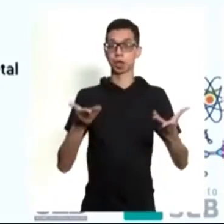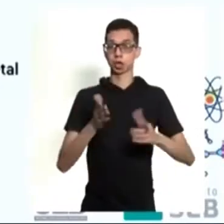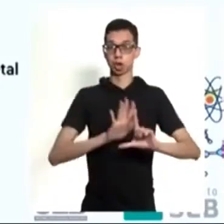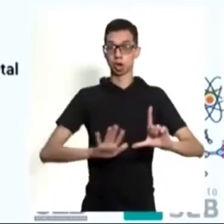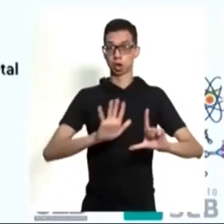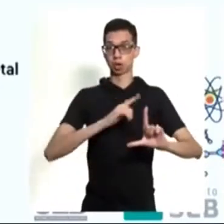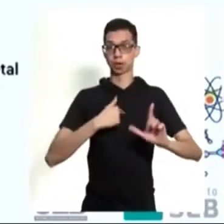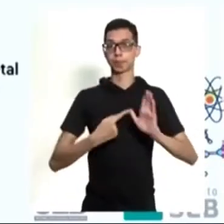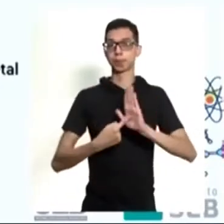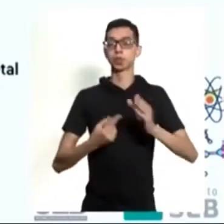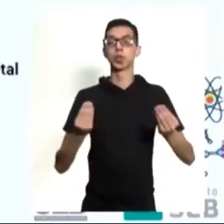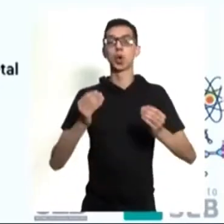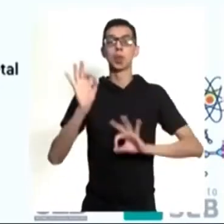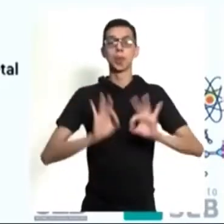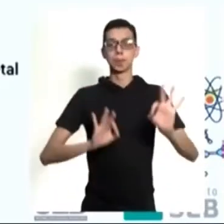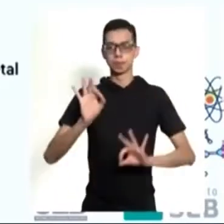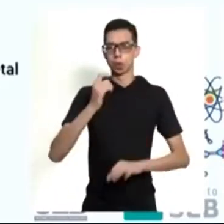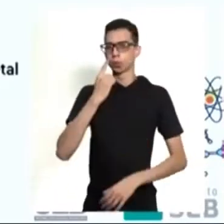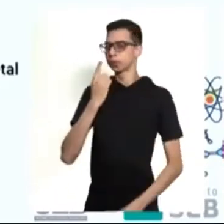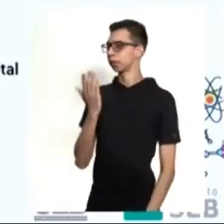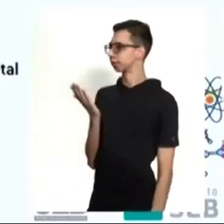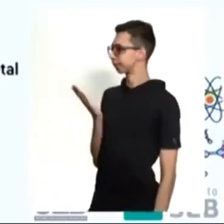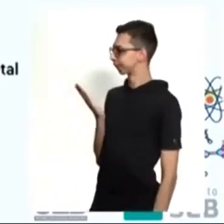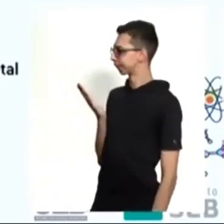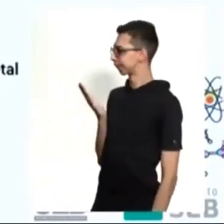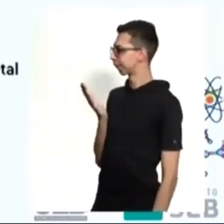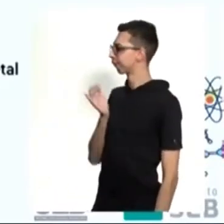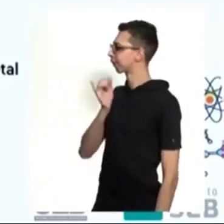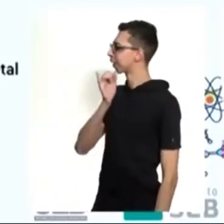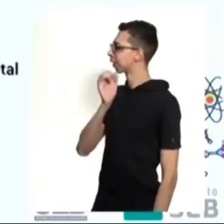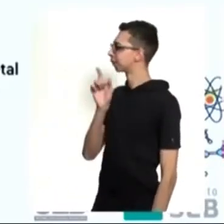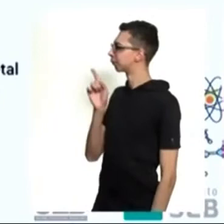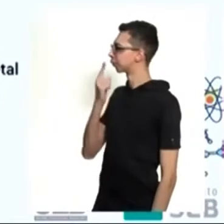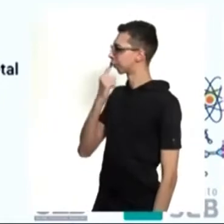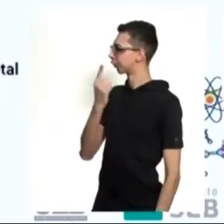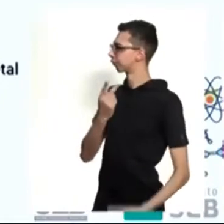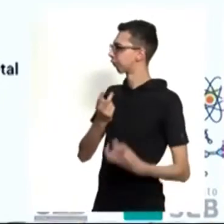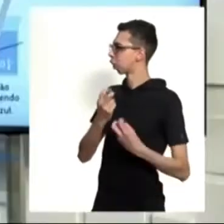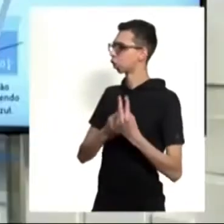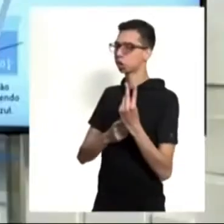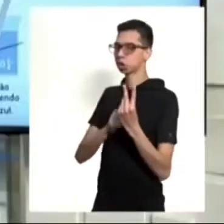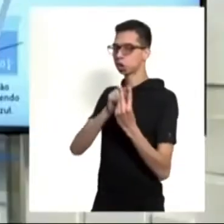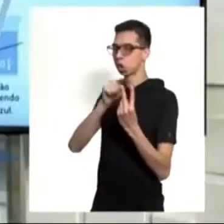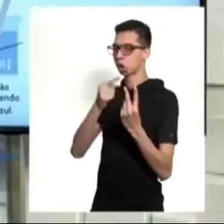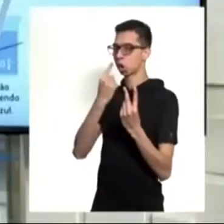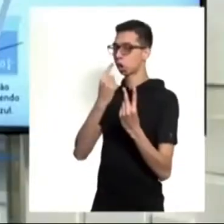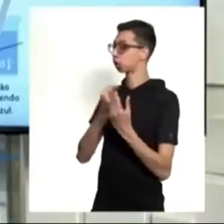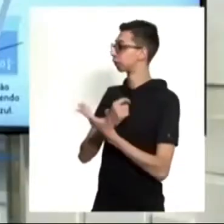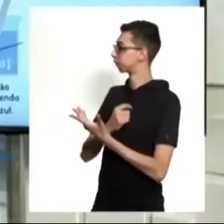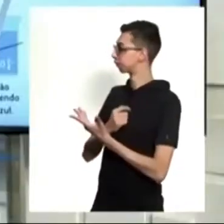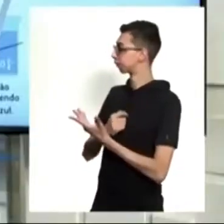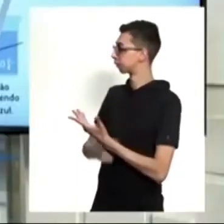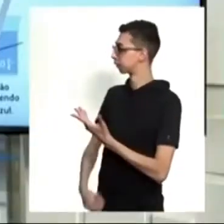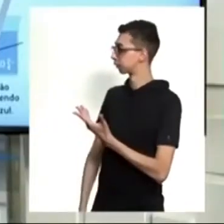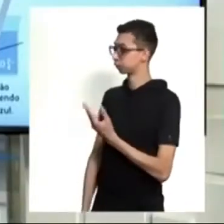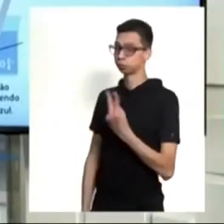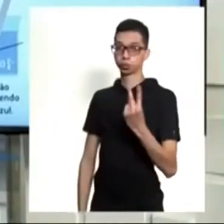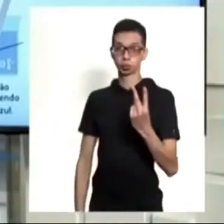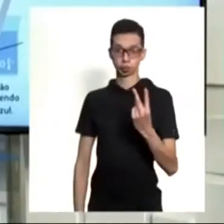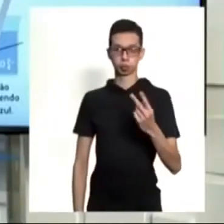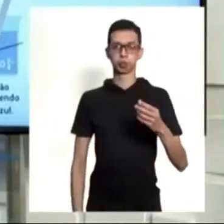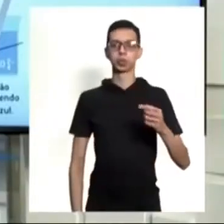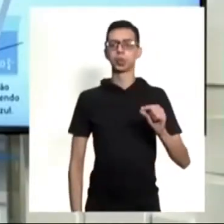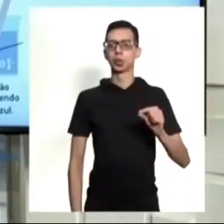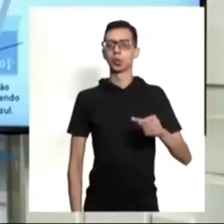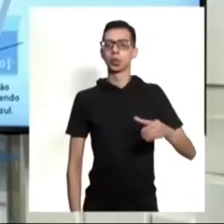você como é que é a montagem dessa pilha. Olha só, a gente tem aqui duas soluções. Observe aqui, ó, essas duas soluções. Nós temos aqui